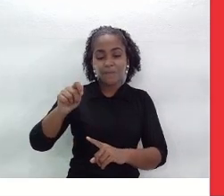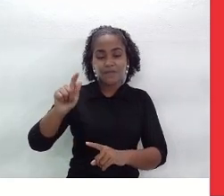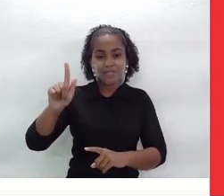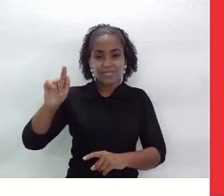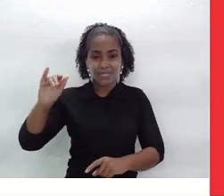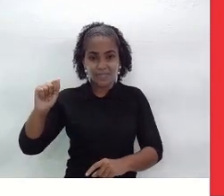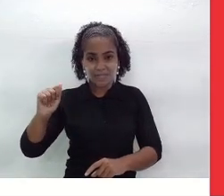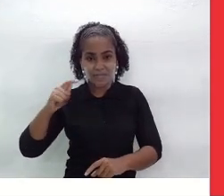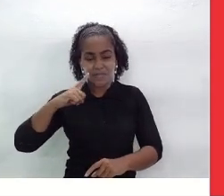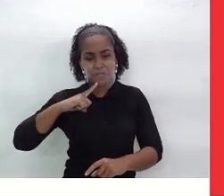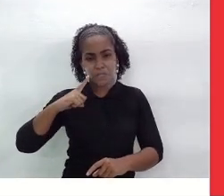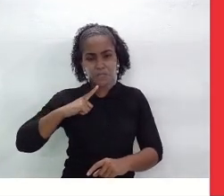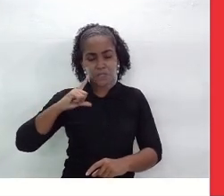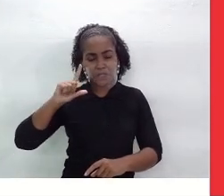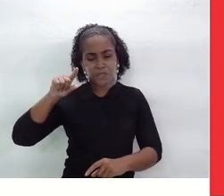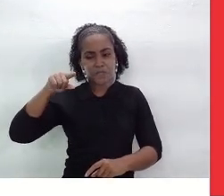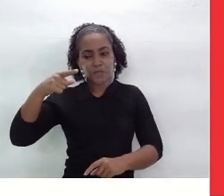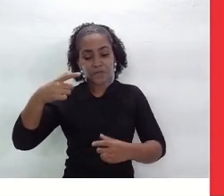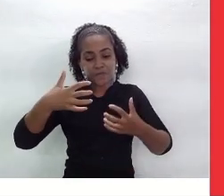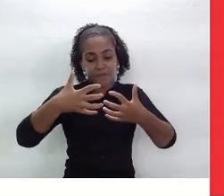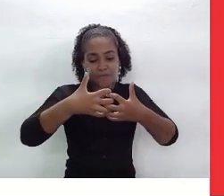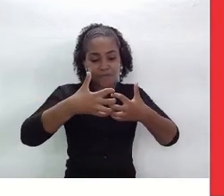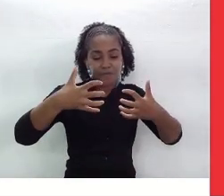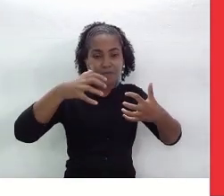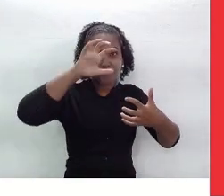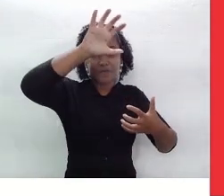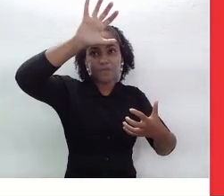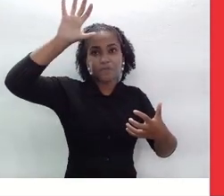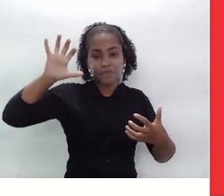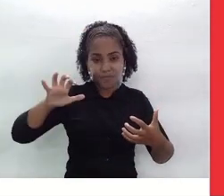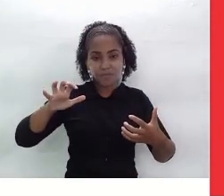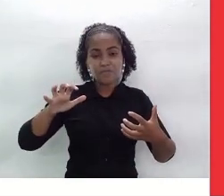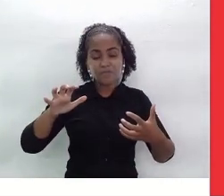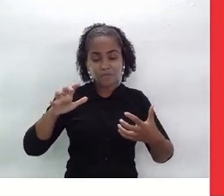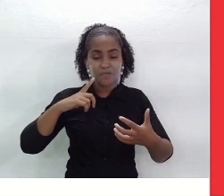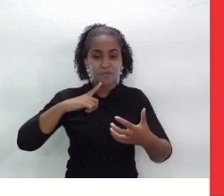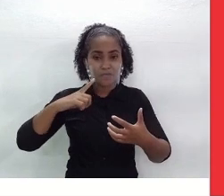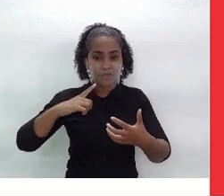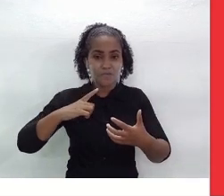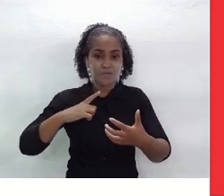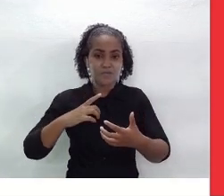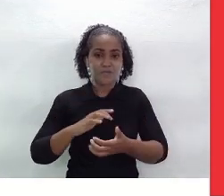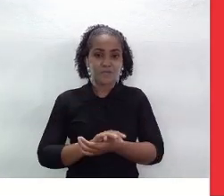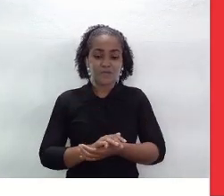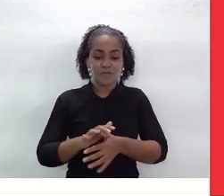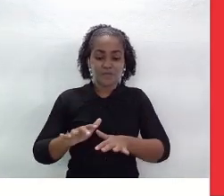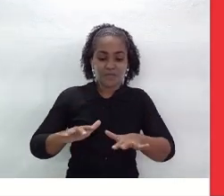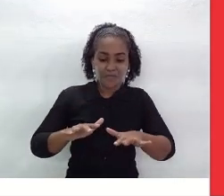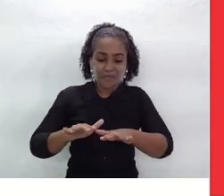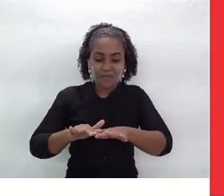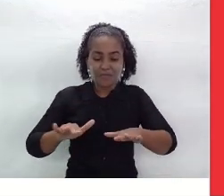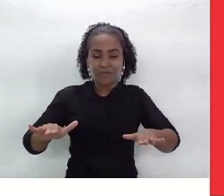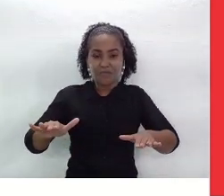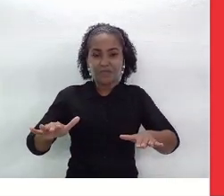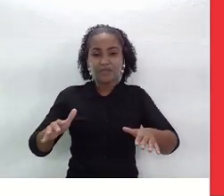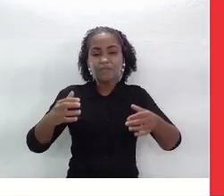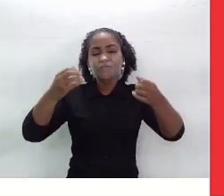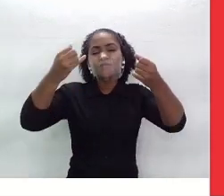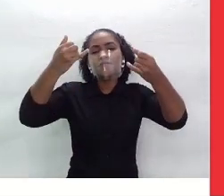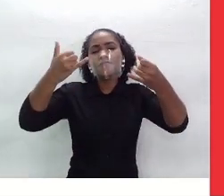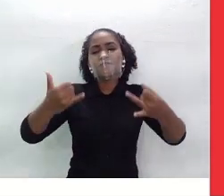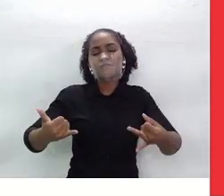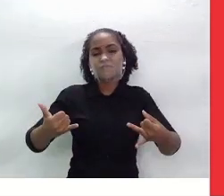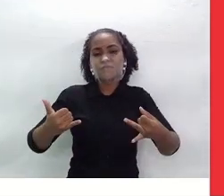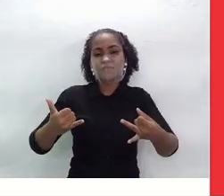que posteriormente se fragmentou graças a tectônicas das placas. Então, quando se fala aí, a